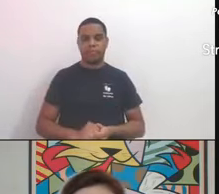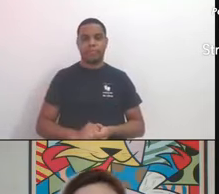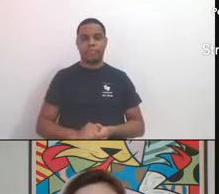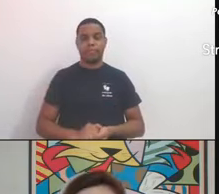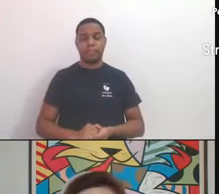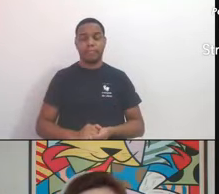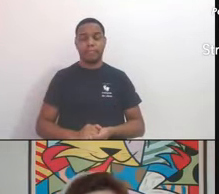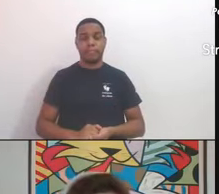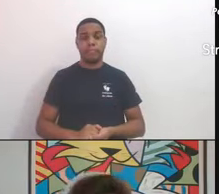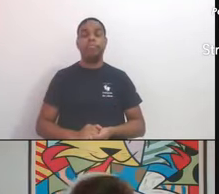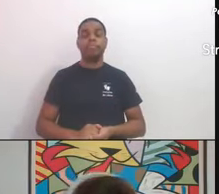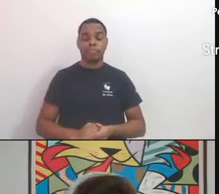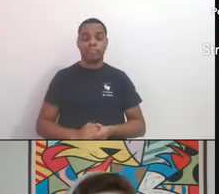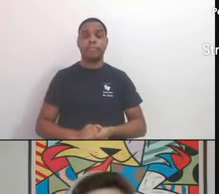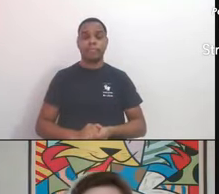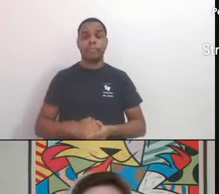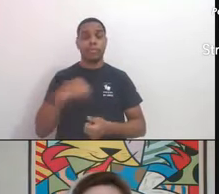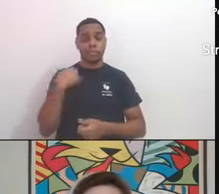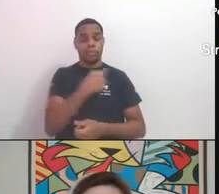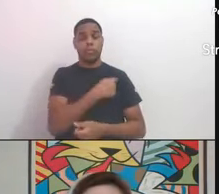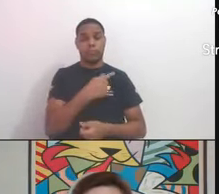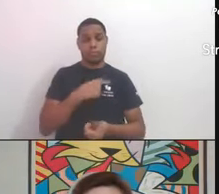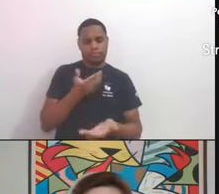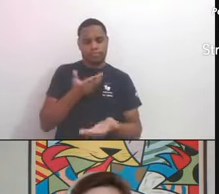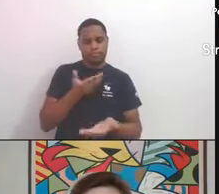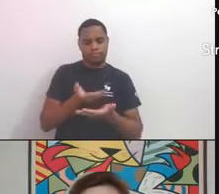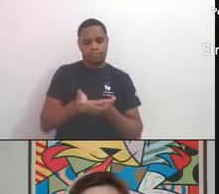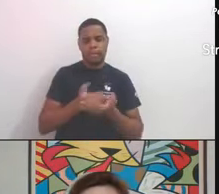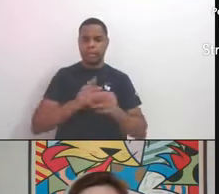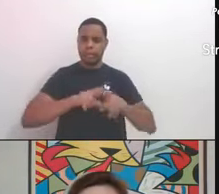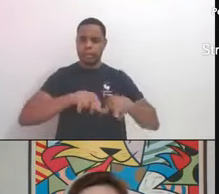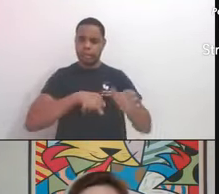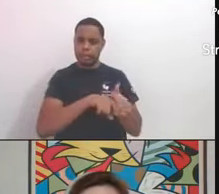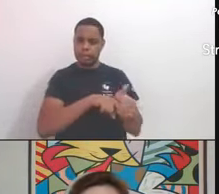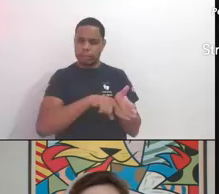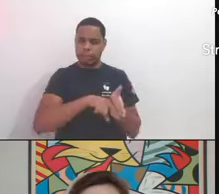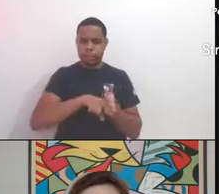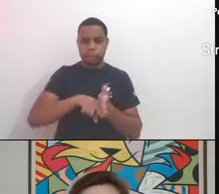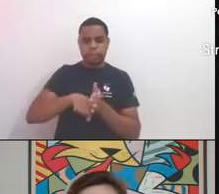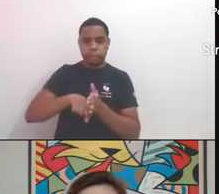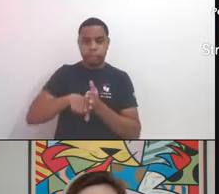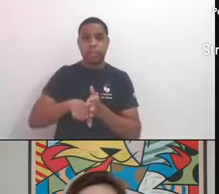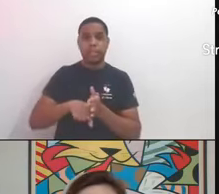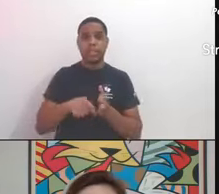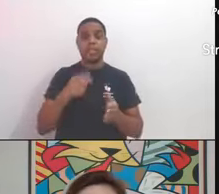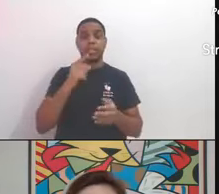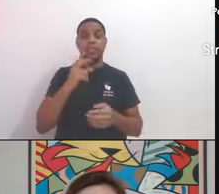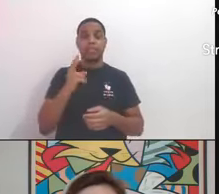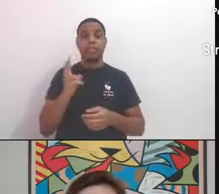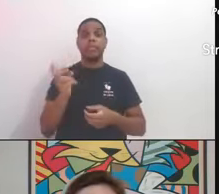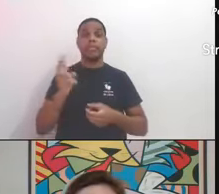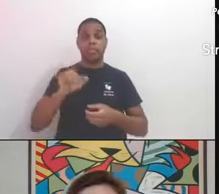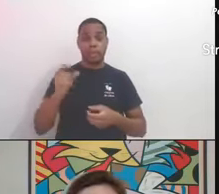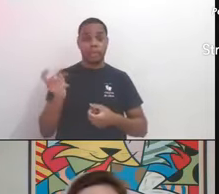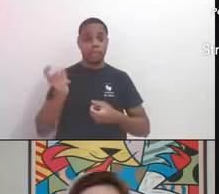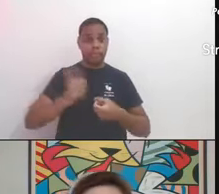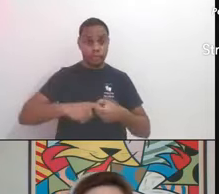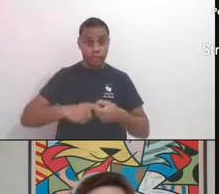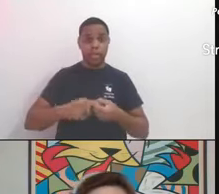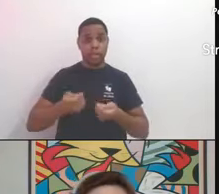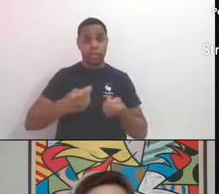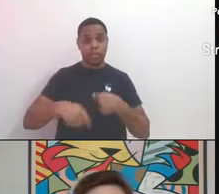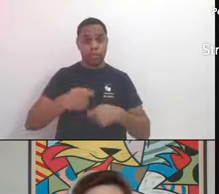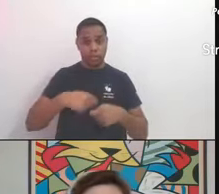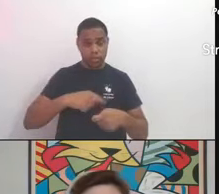A gente tem feito realmente vários estudos e, de fato, o que a gente percebe é que a gente vai voltar numa condição econômica muito